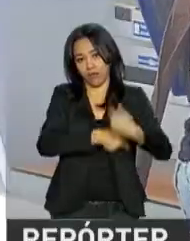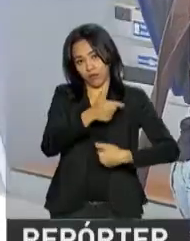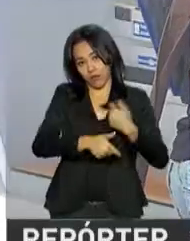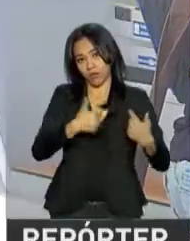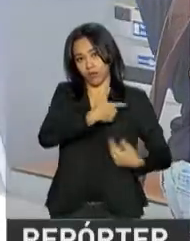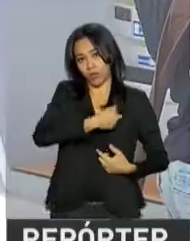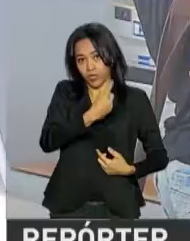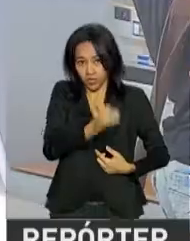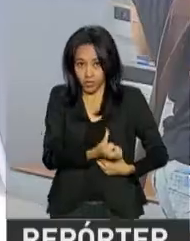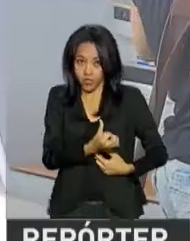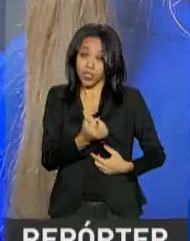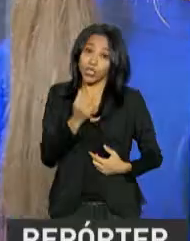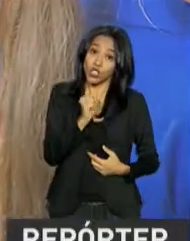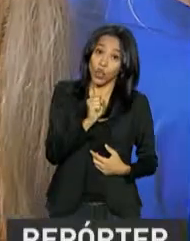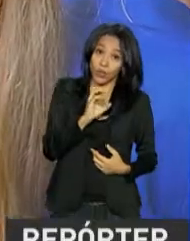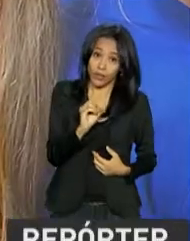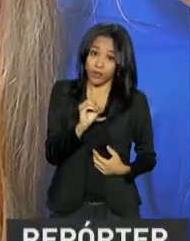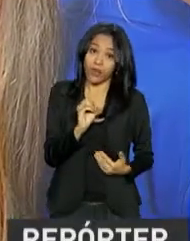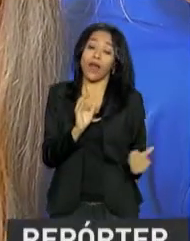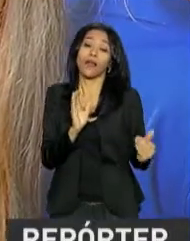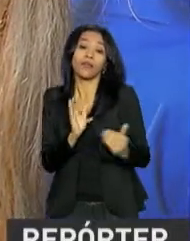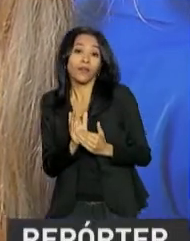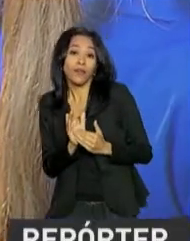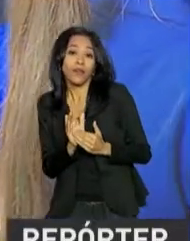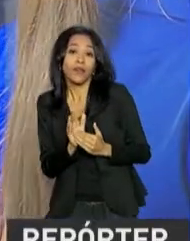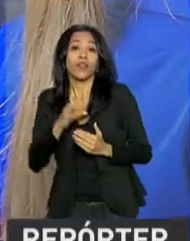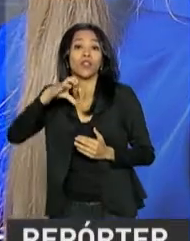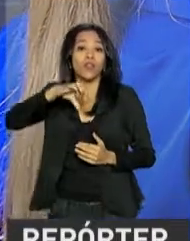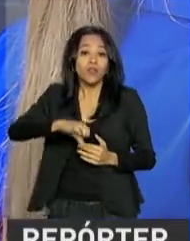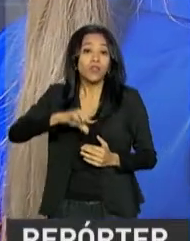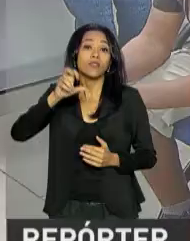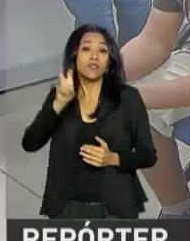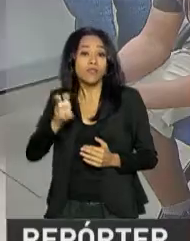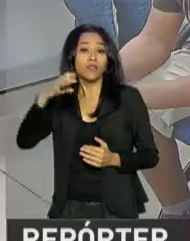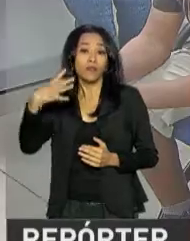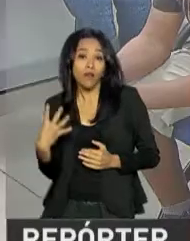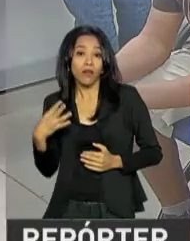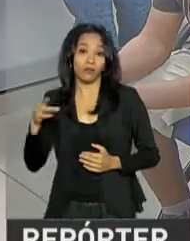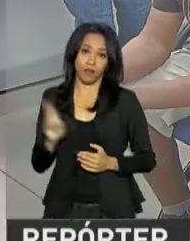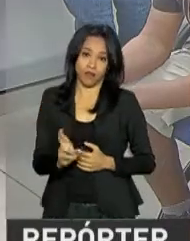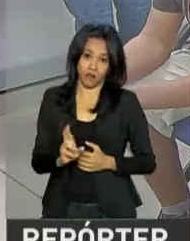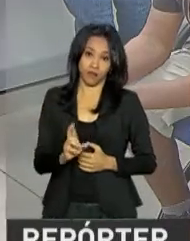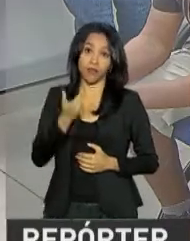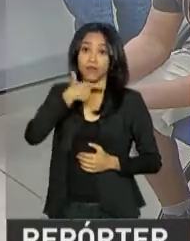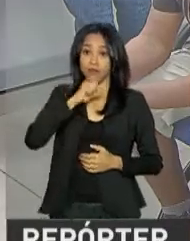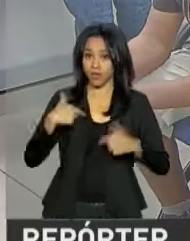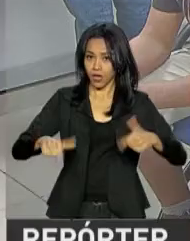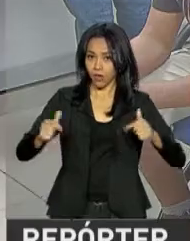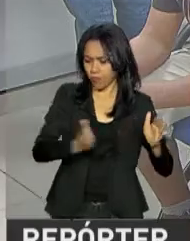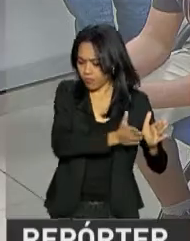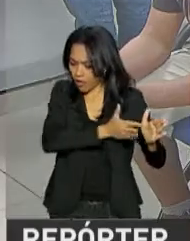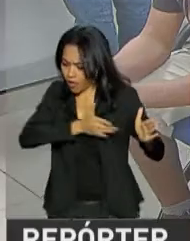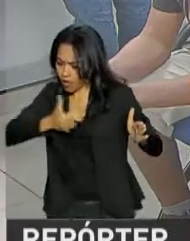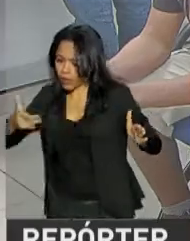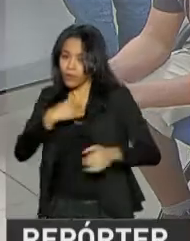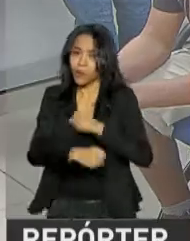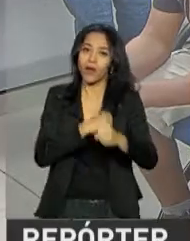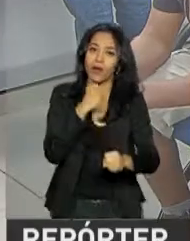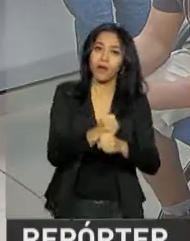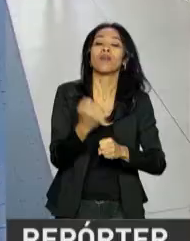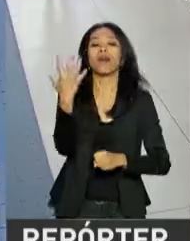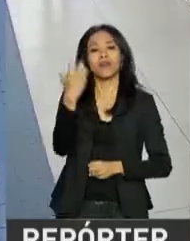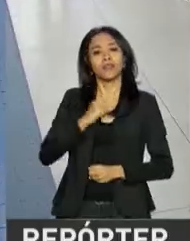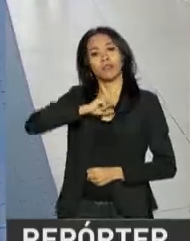e varia de 80 a 954 reais quem trabalhou durante todo ano recebe o valor